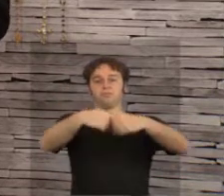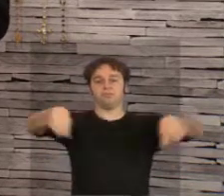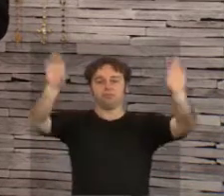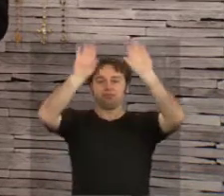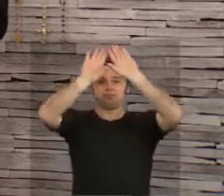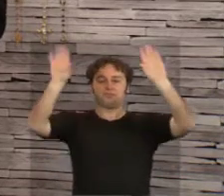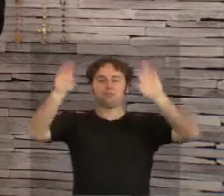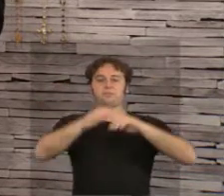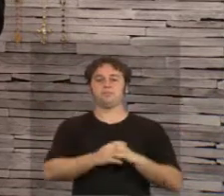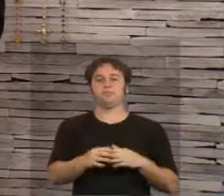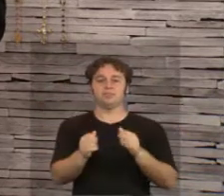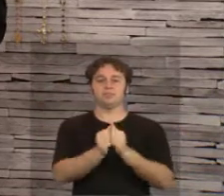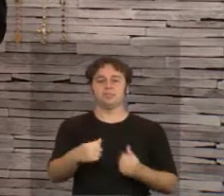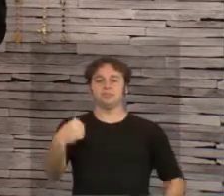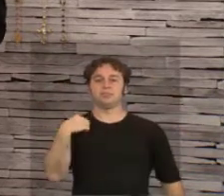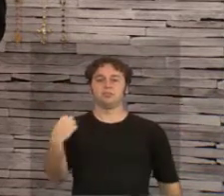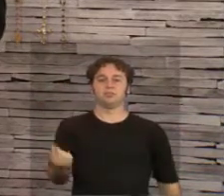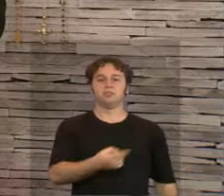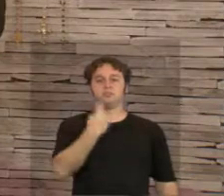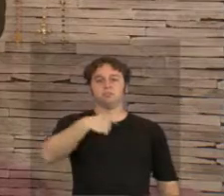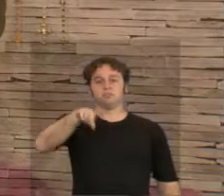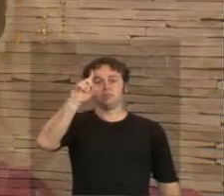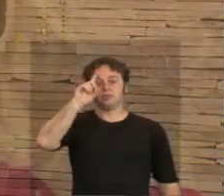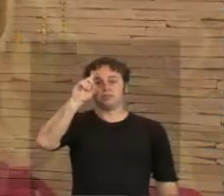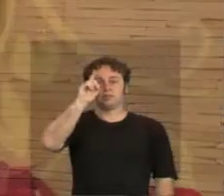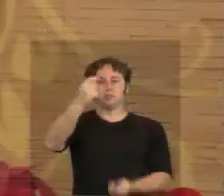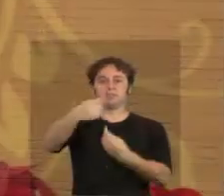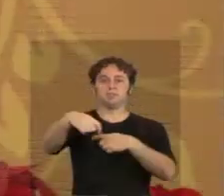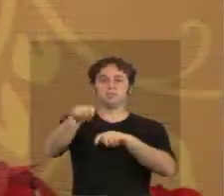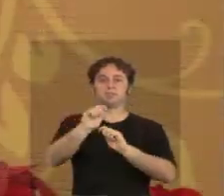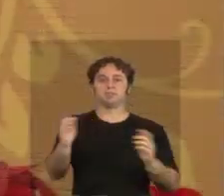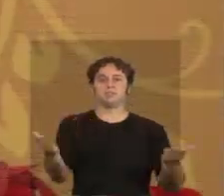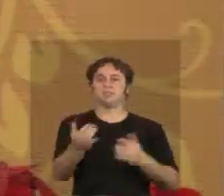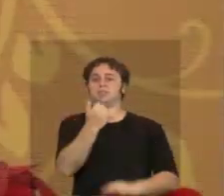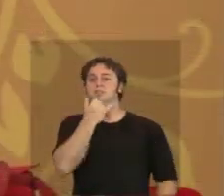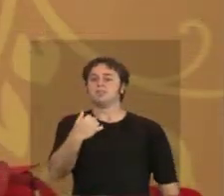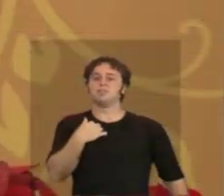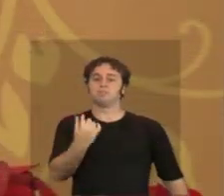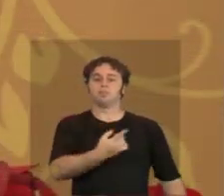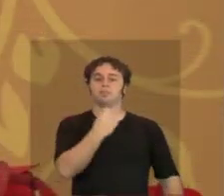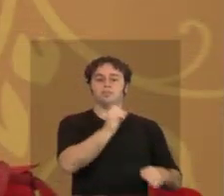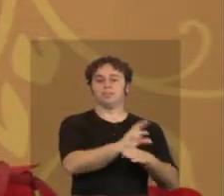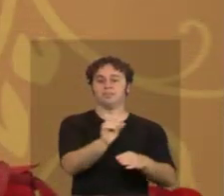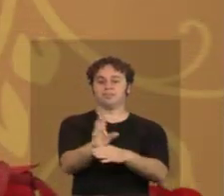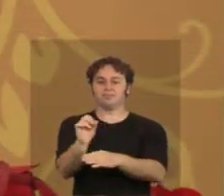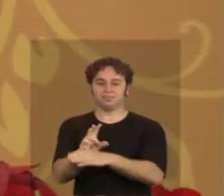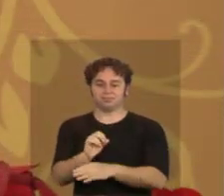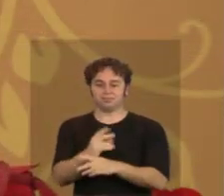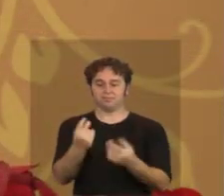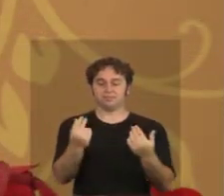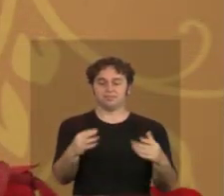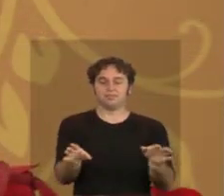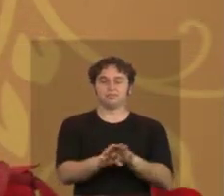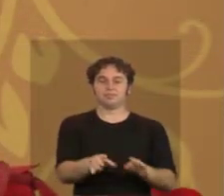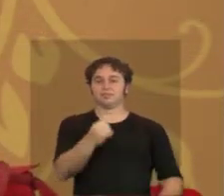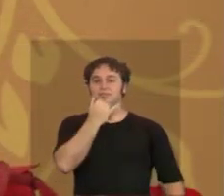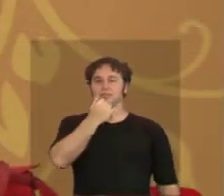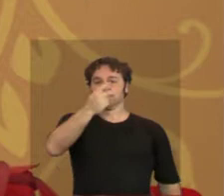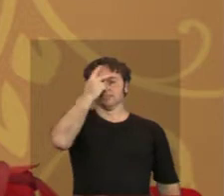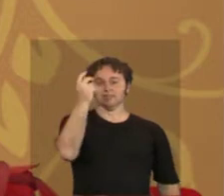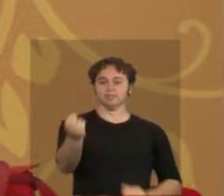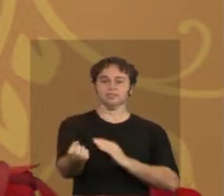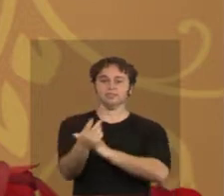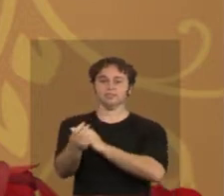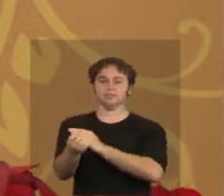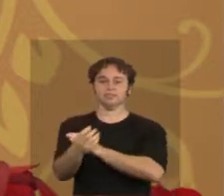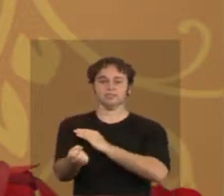vontade, assim na terra como no céu. O pão nosso de cada dia nos dai hoje, perdoai as nossas ofensas, assim